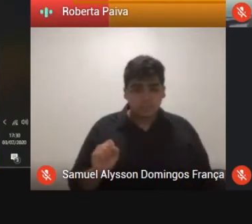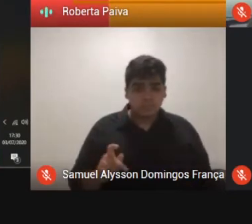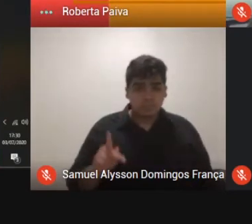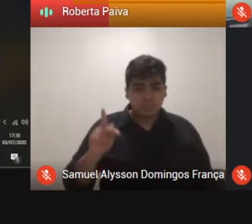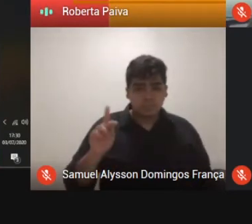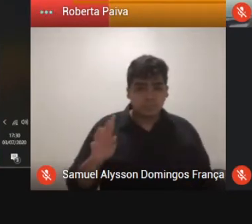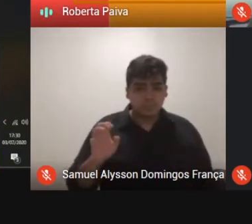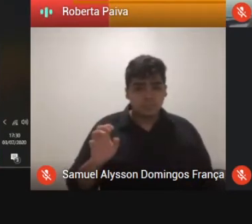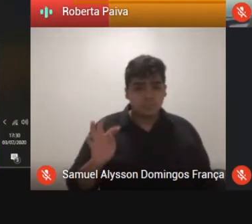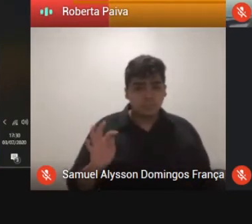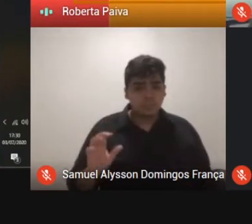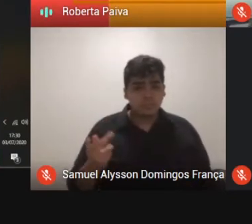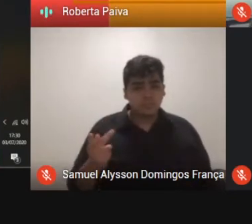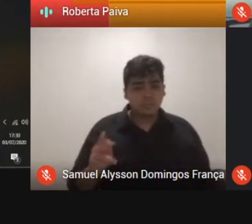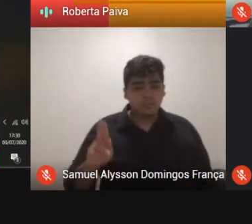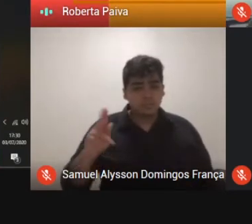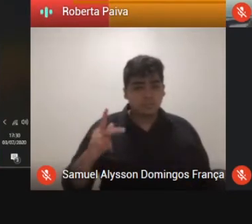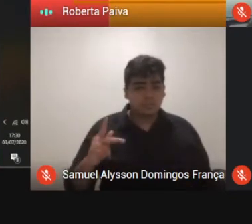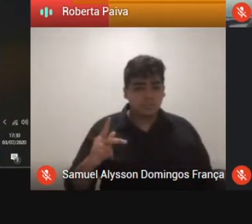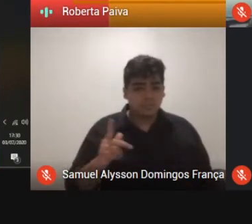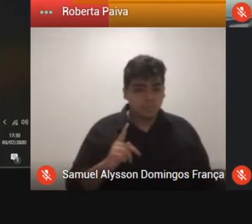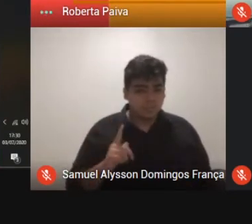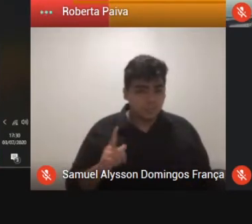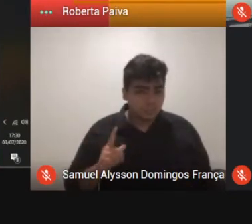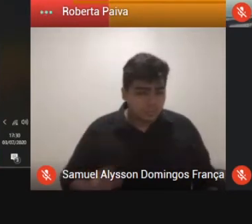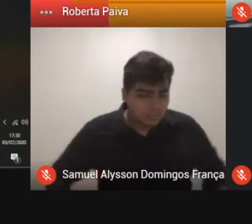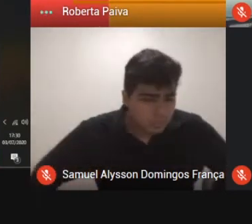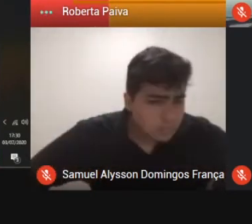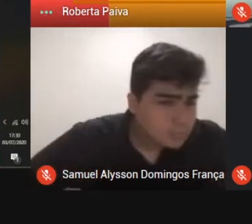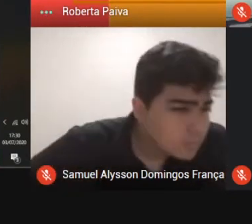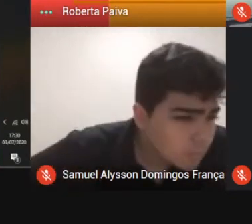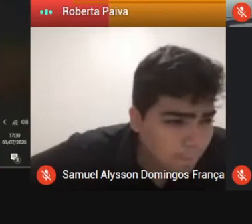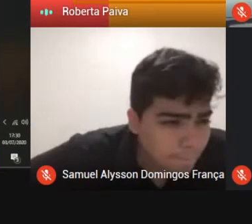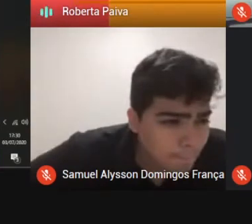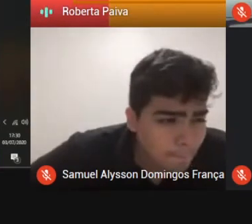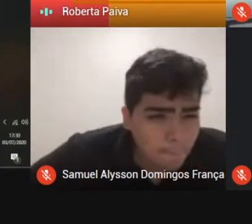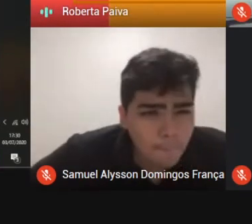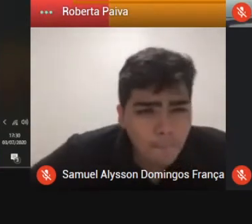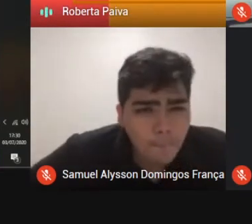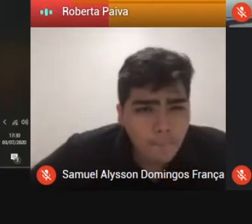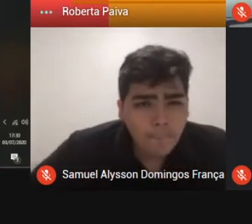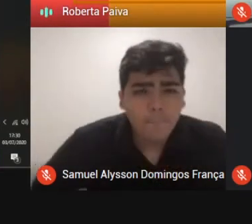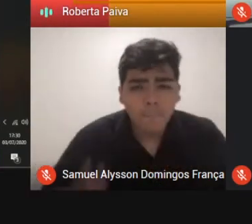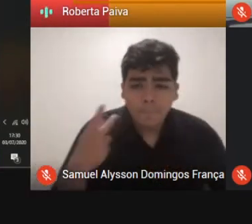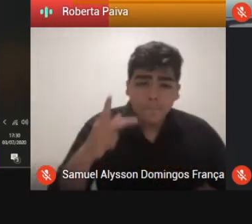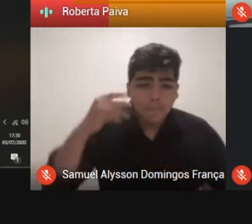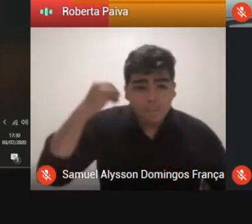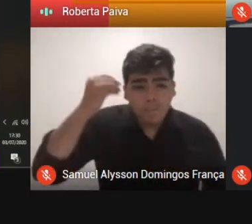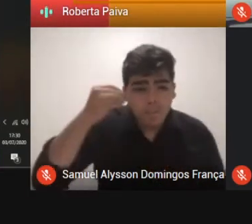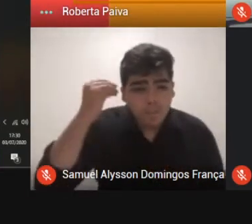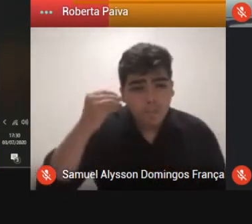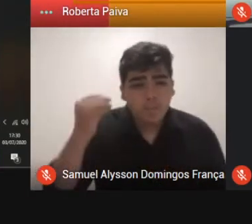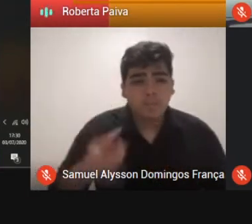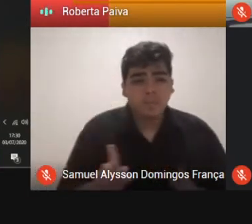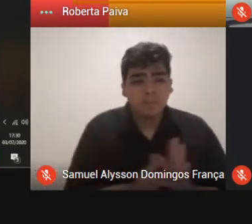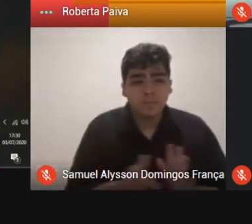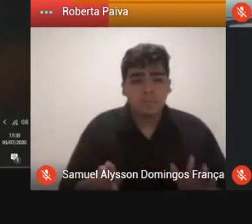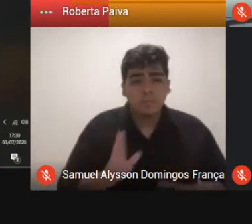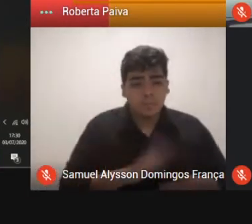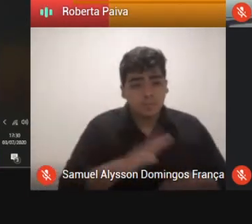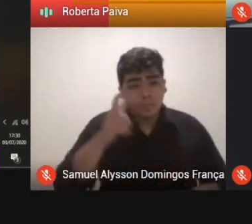texturas justamente para ir as plantas junto com a realidade aumentada e ficar essa experiência virtual mais interessante para vocês,